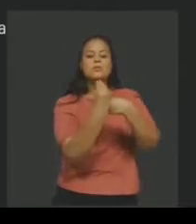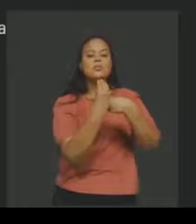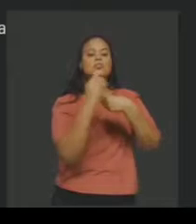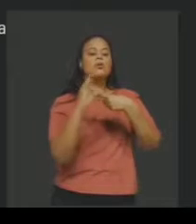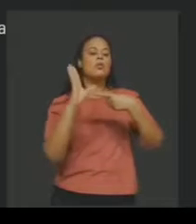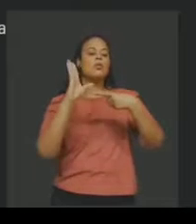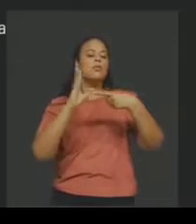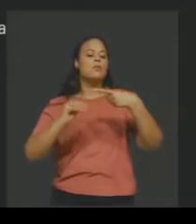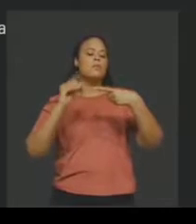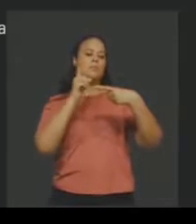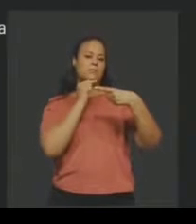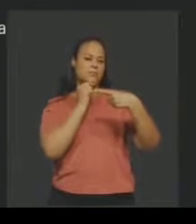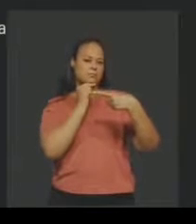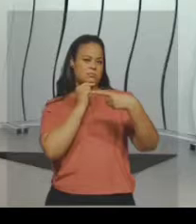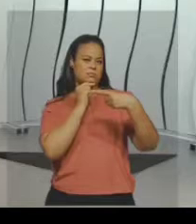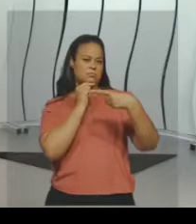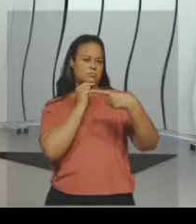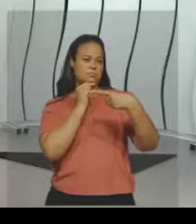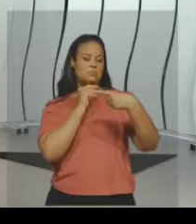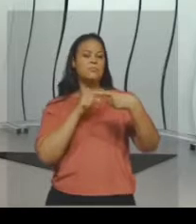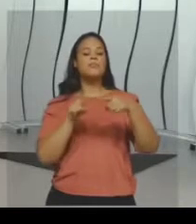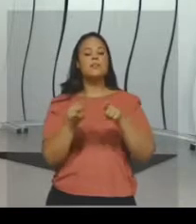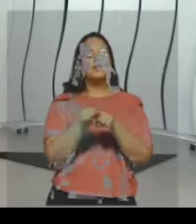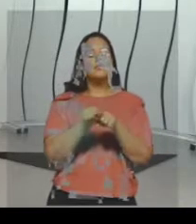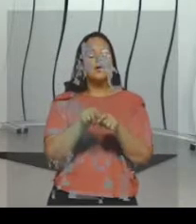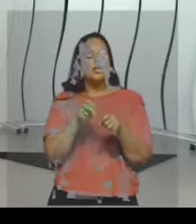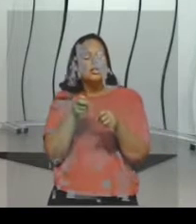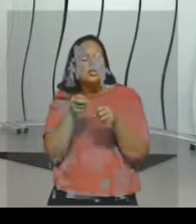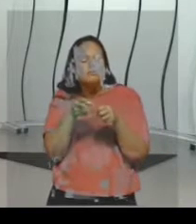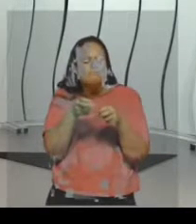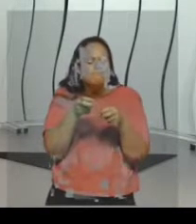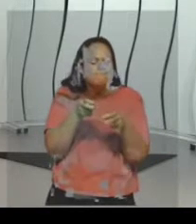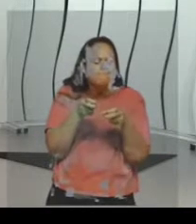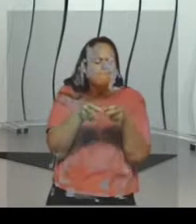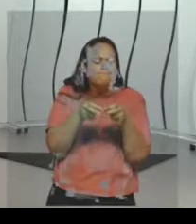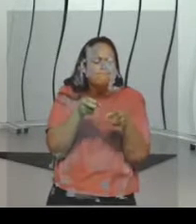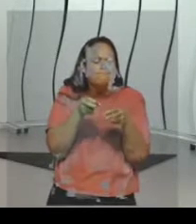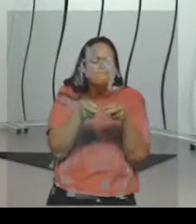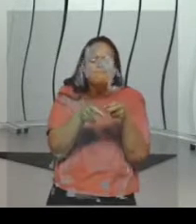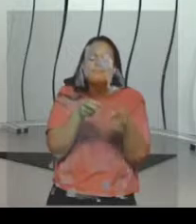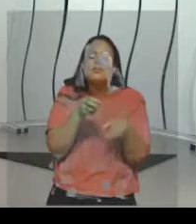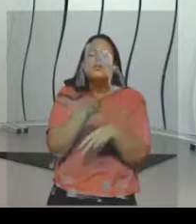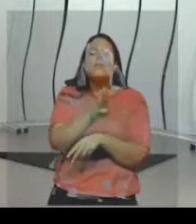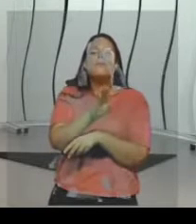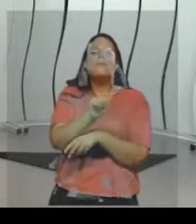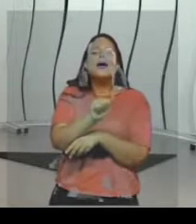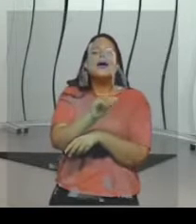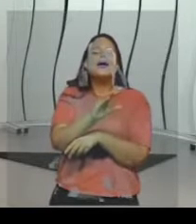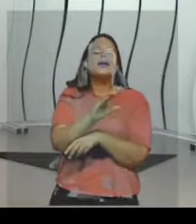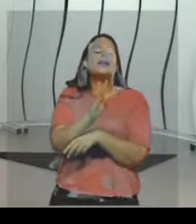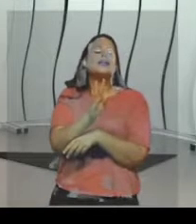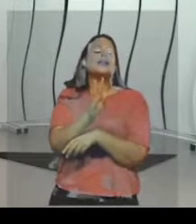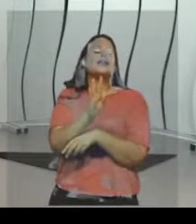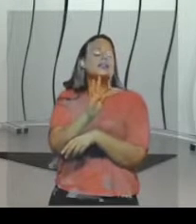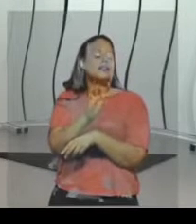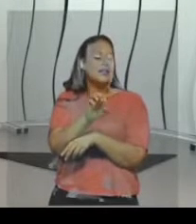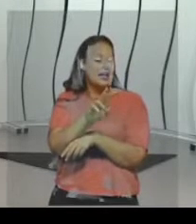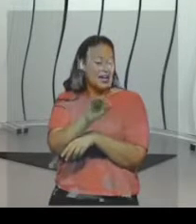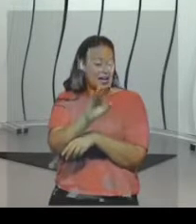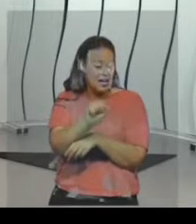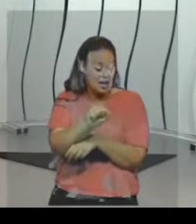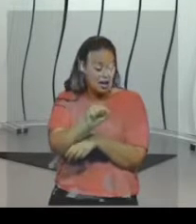água. Vai proteger de vírus bacteriófagos, isso mesmo, vírus que são capazes de